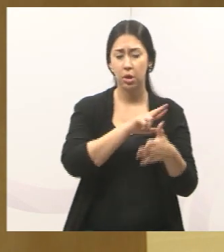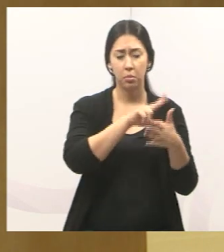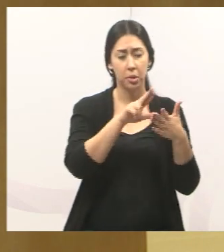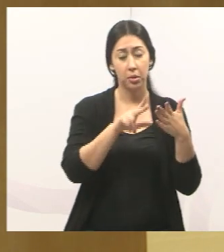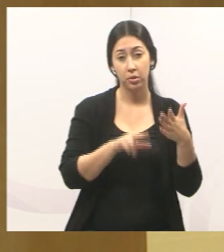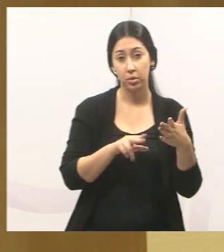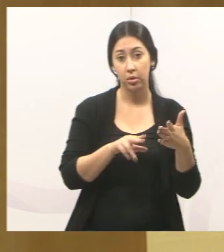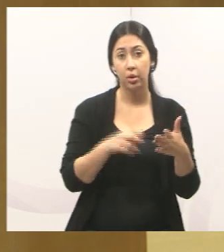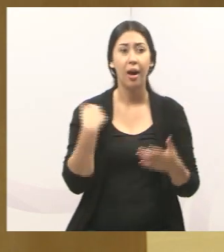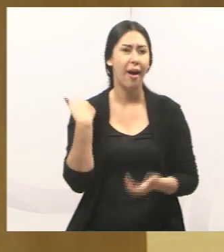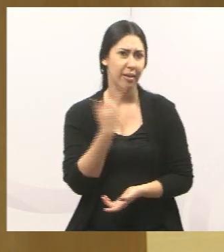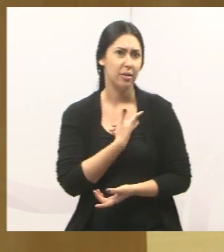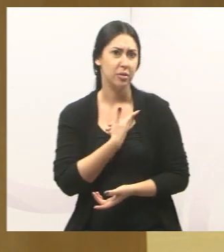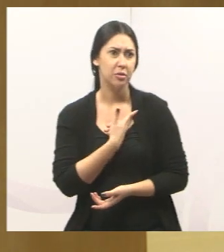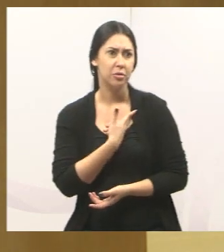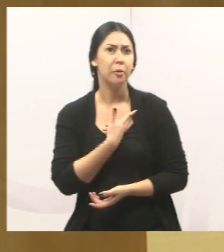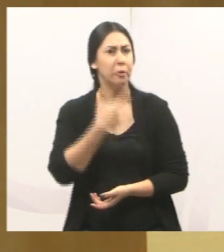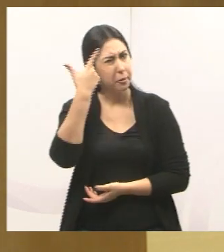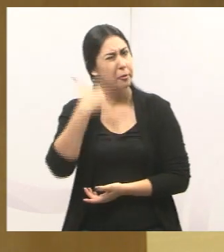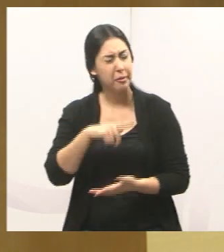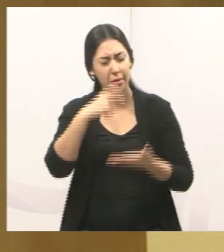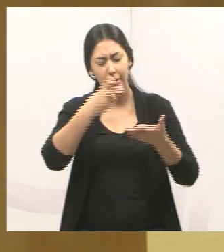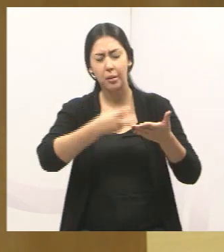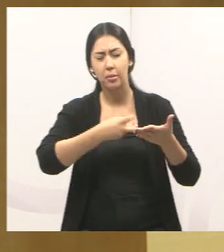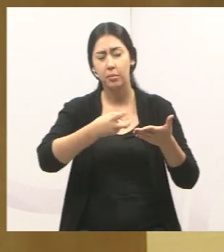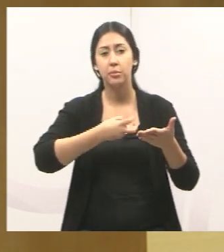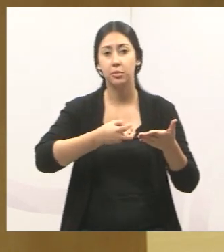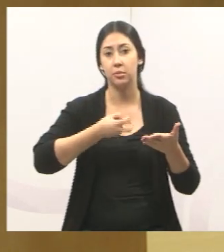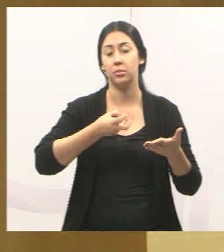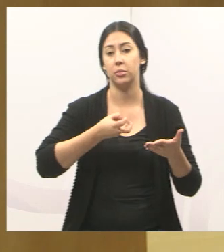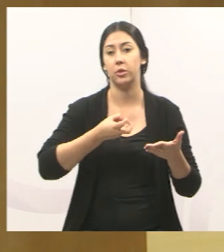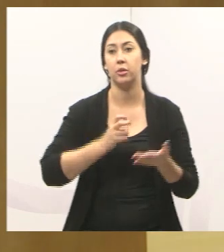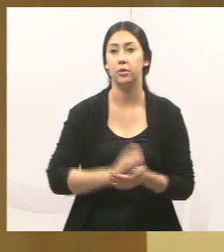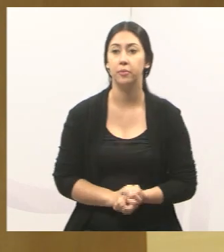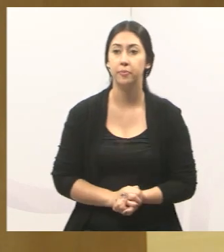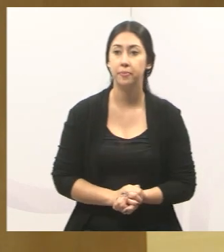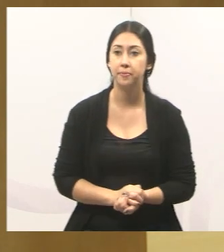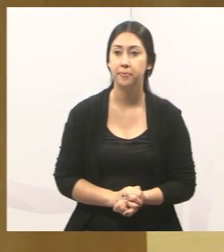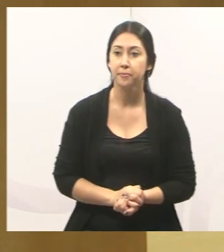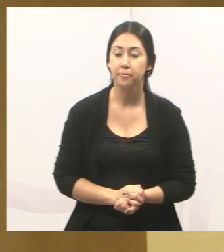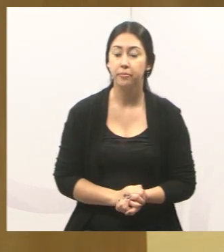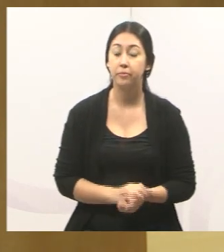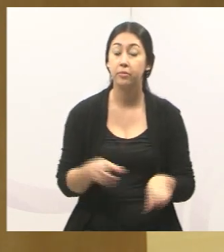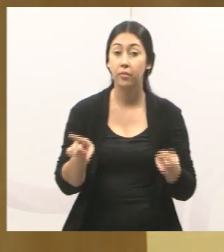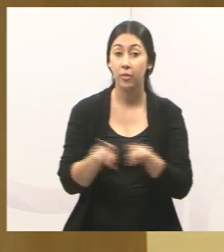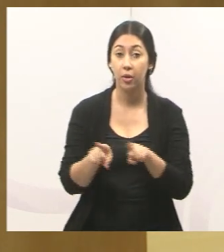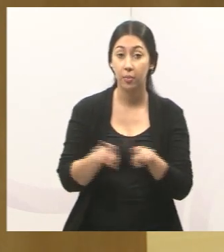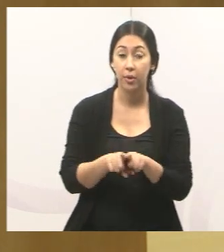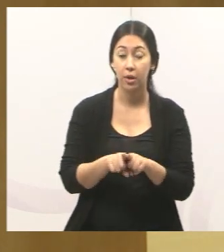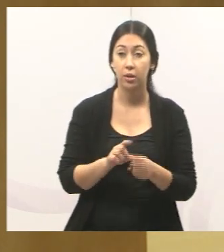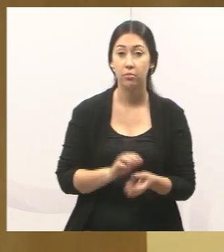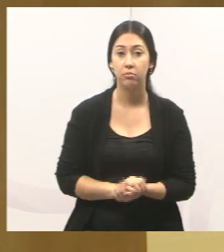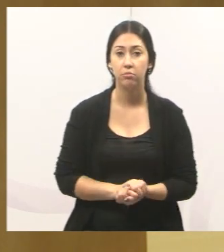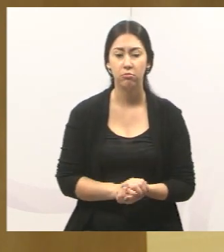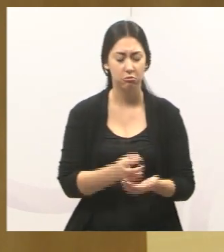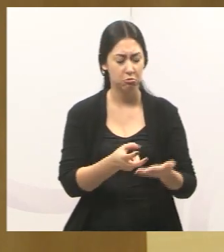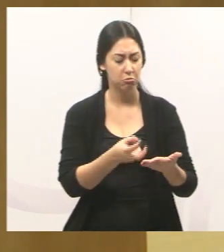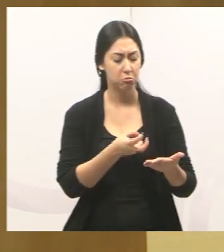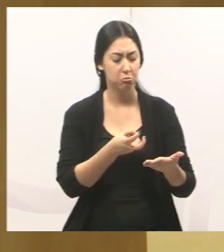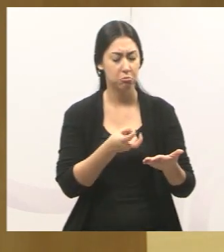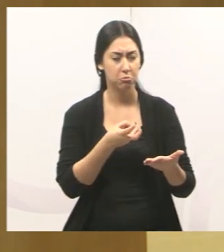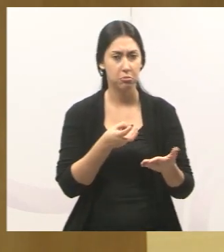Então, por aí a gente tem muita noção de estar aplicando. E também ficou bem claro no apontamento